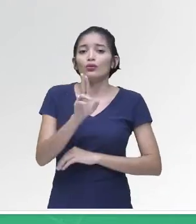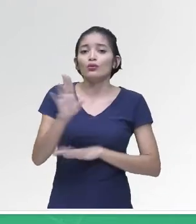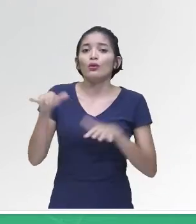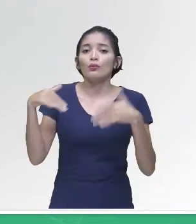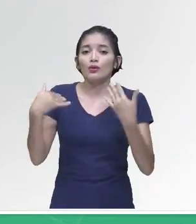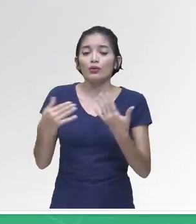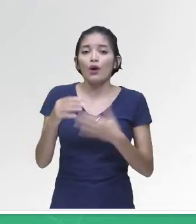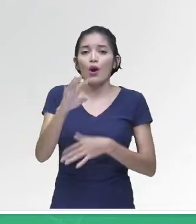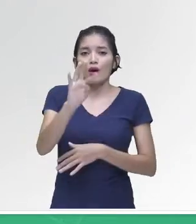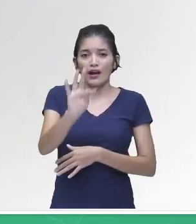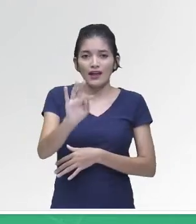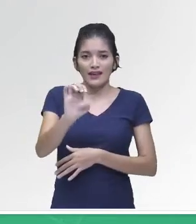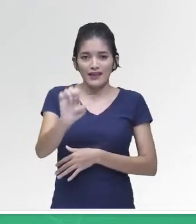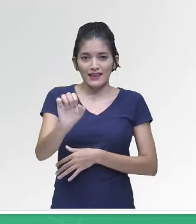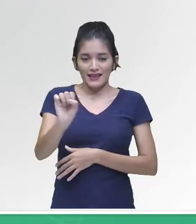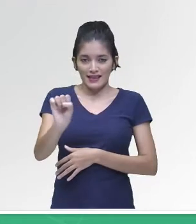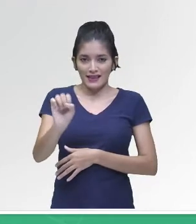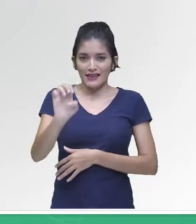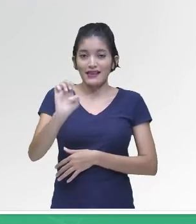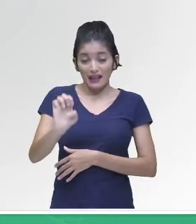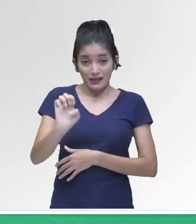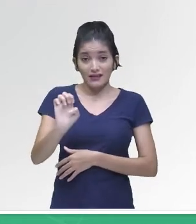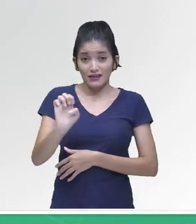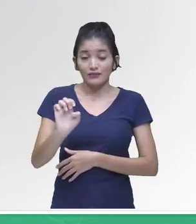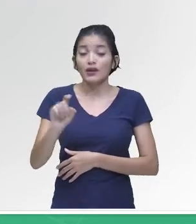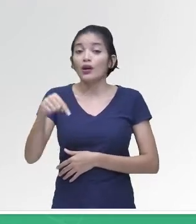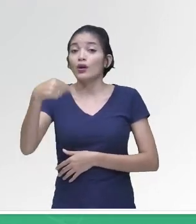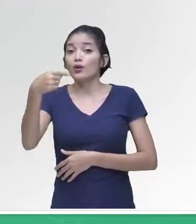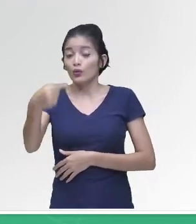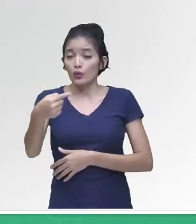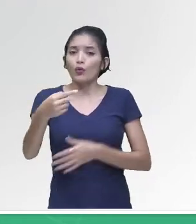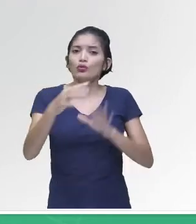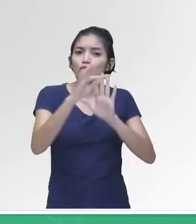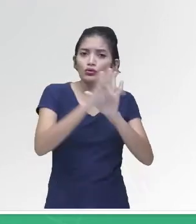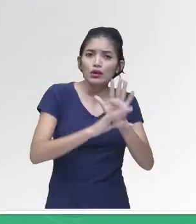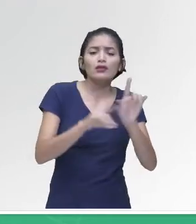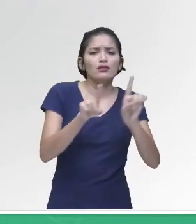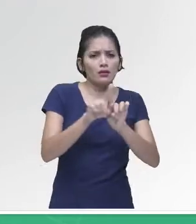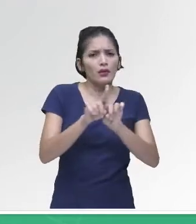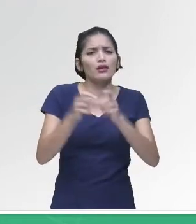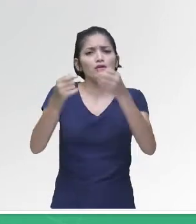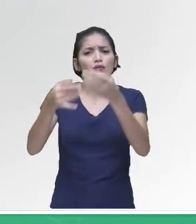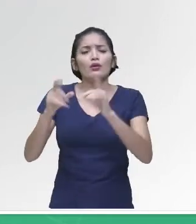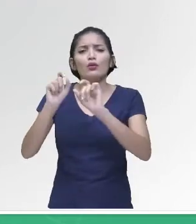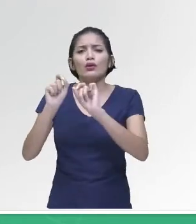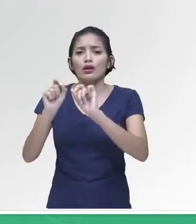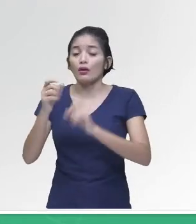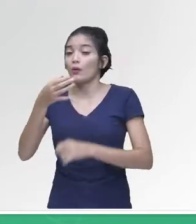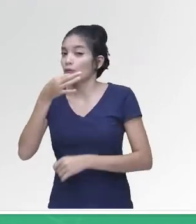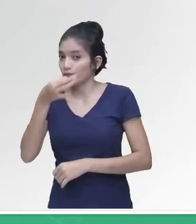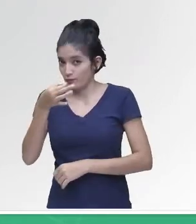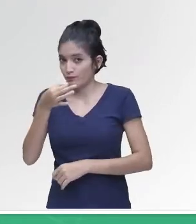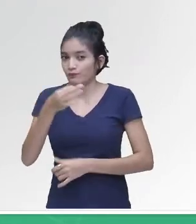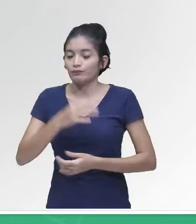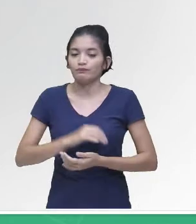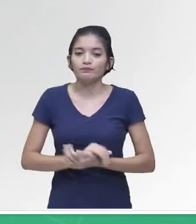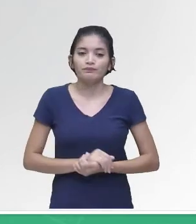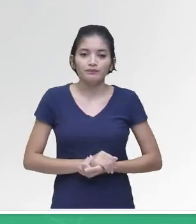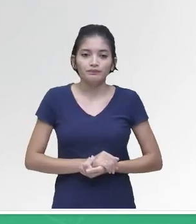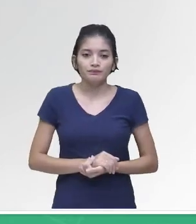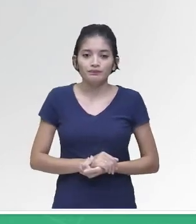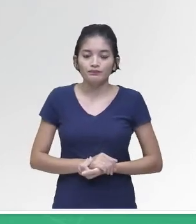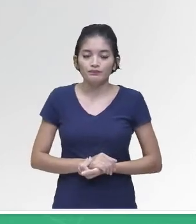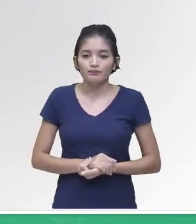de tese, em outros textos chamados de opinião, tá? E